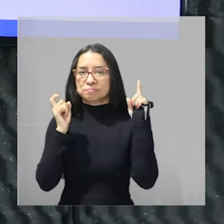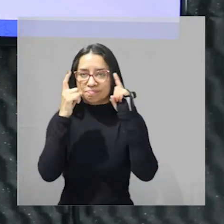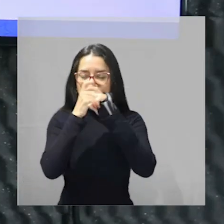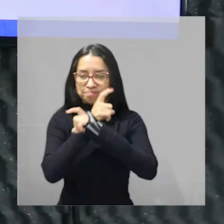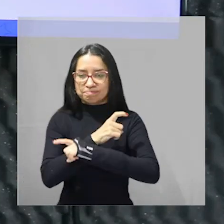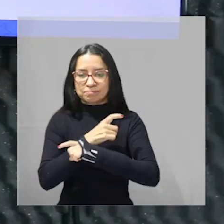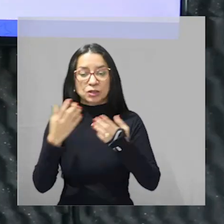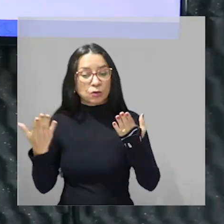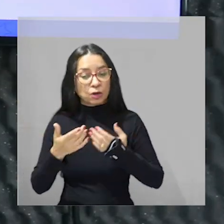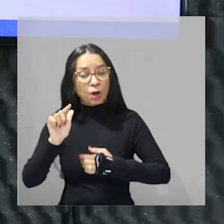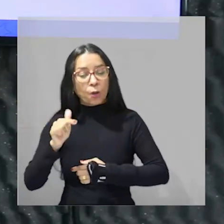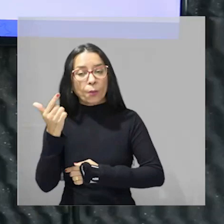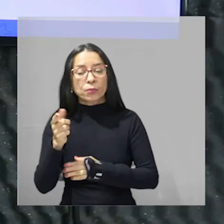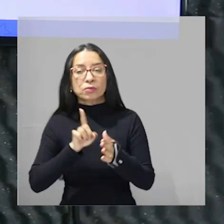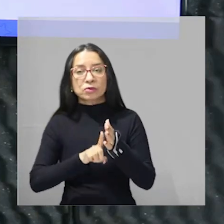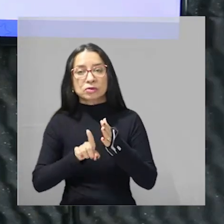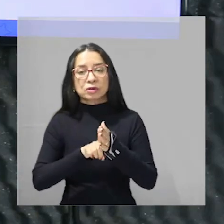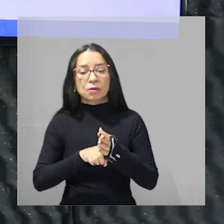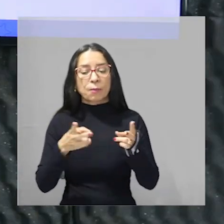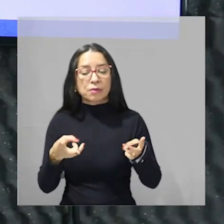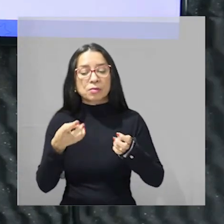que funciona? Bora lá.